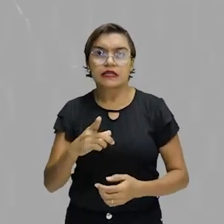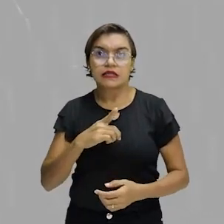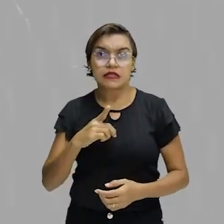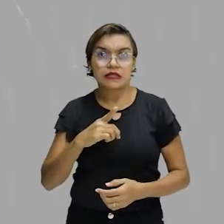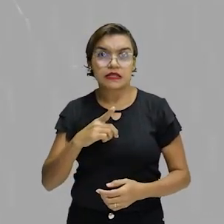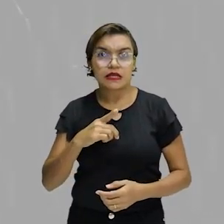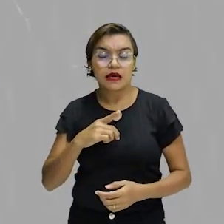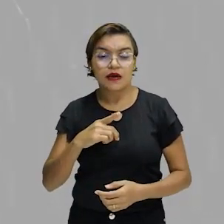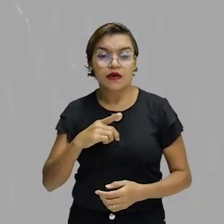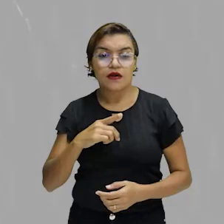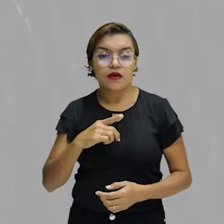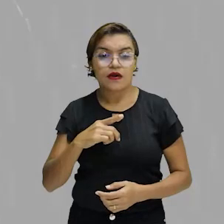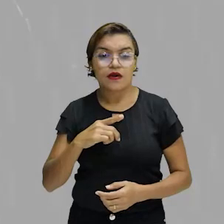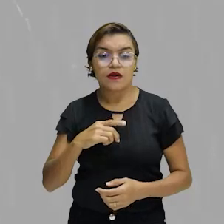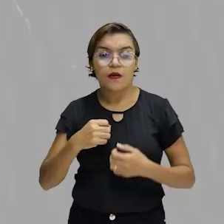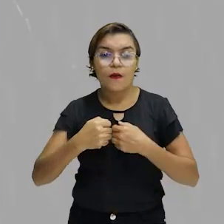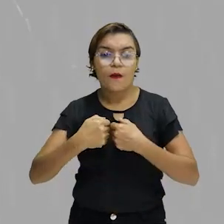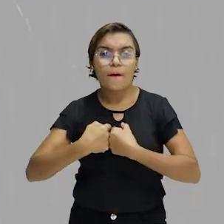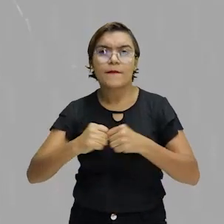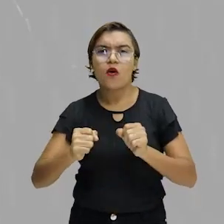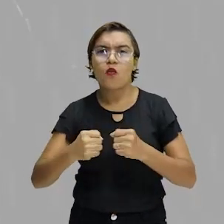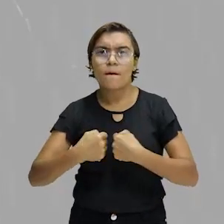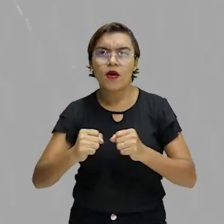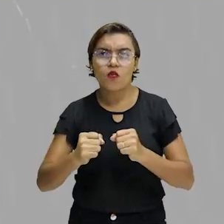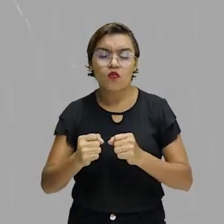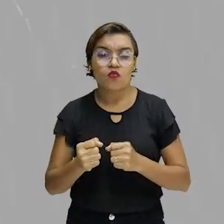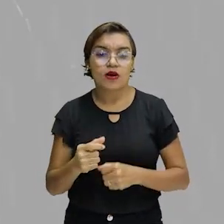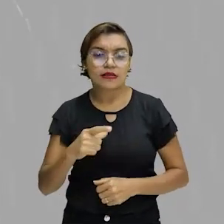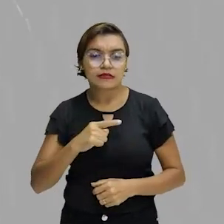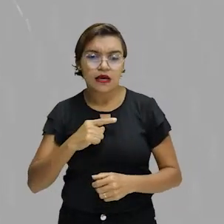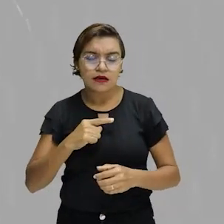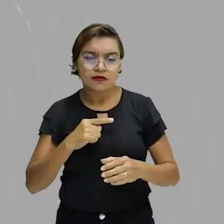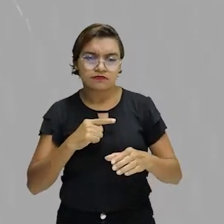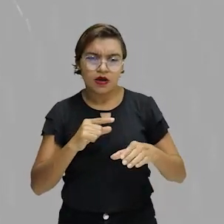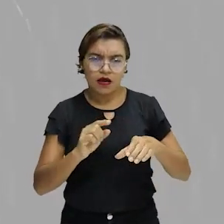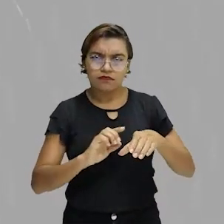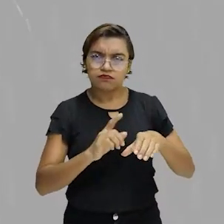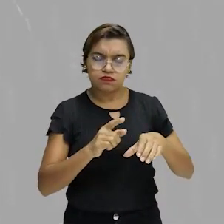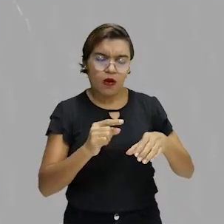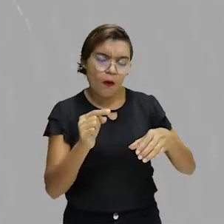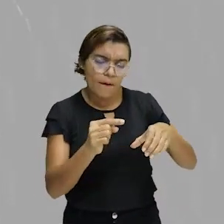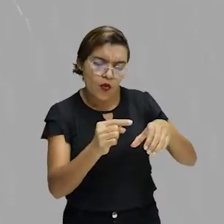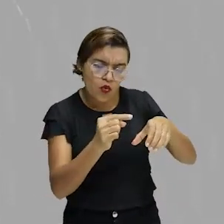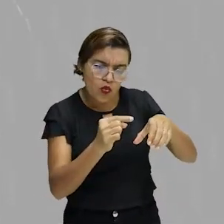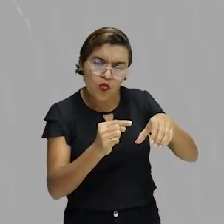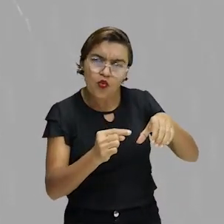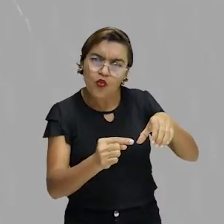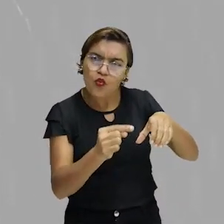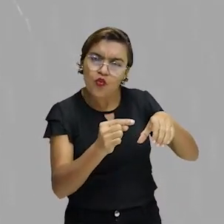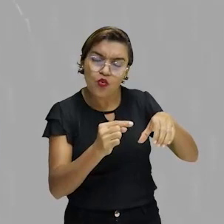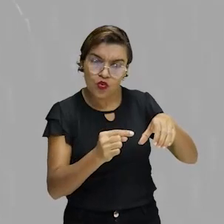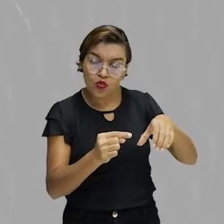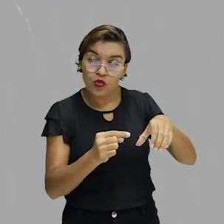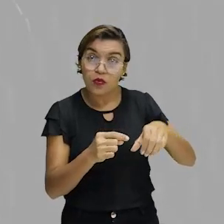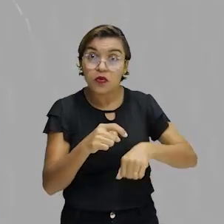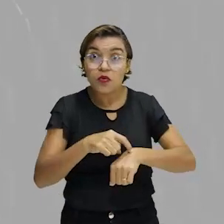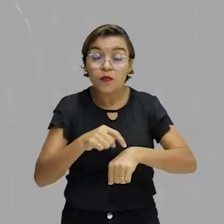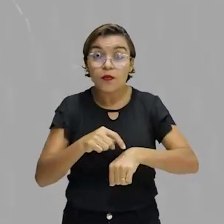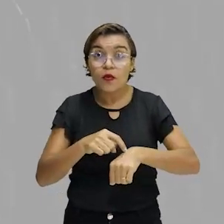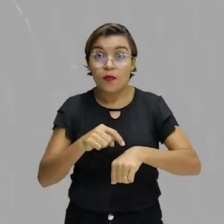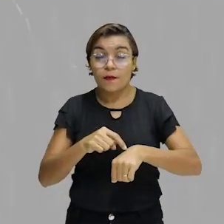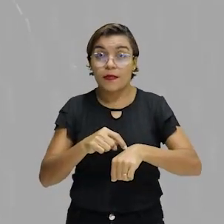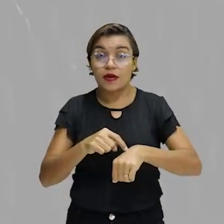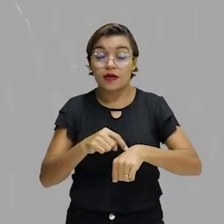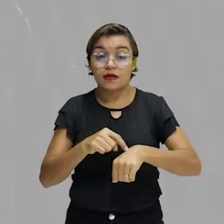pão e o pão ele apresenta uns furinhos por qu olha só o crescimento do pão ao ser assado faz com que